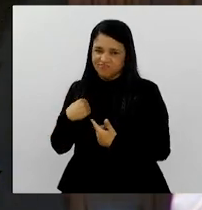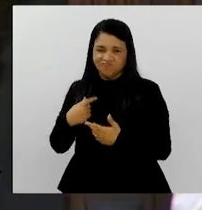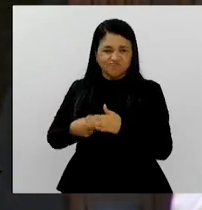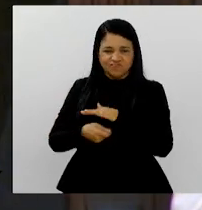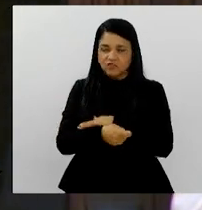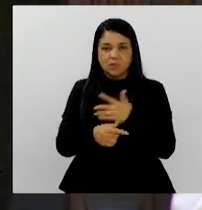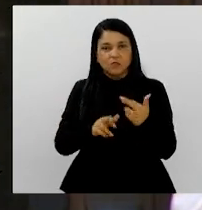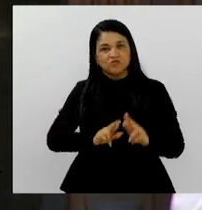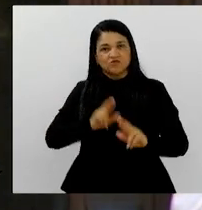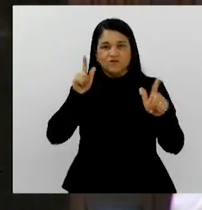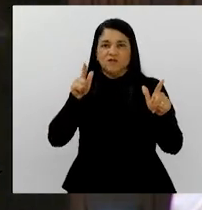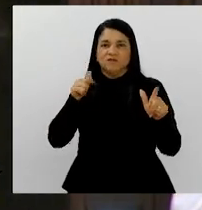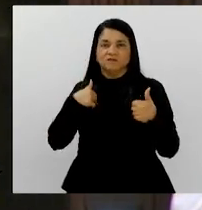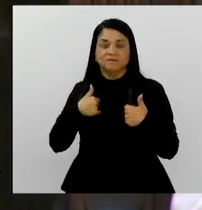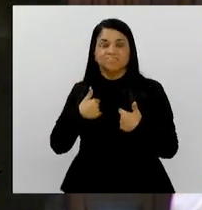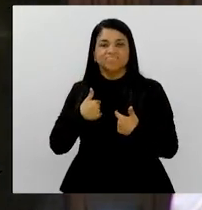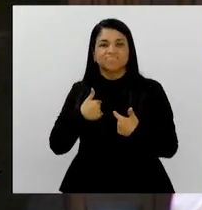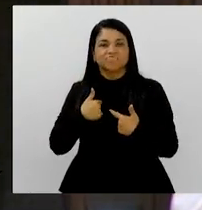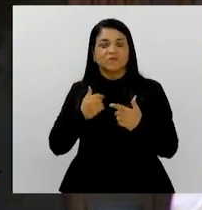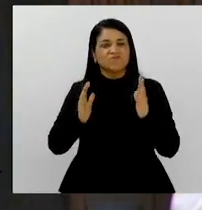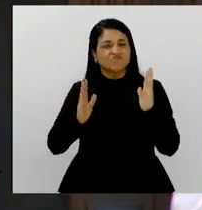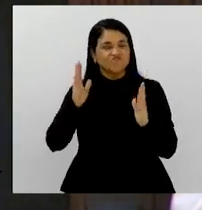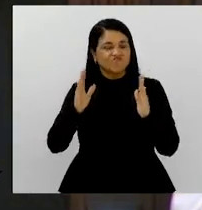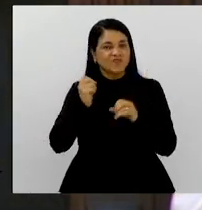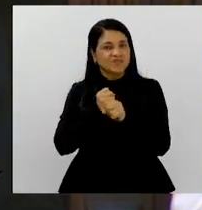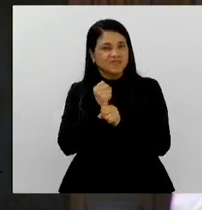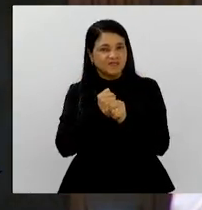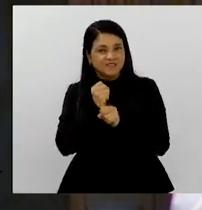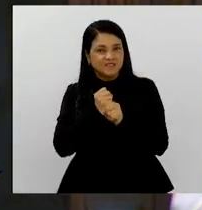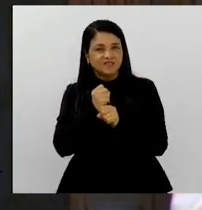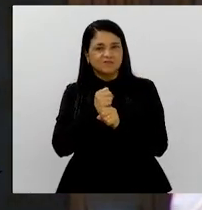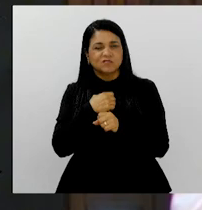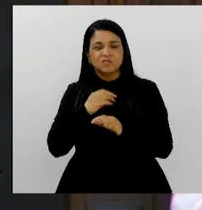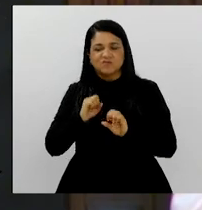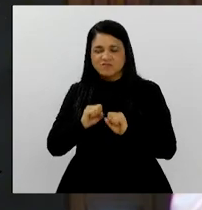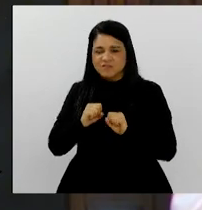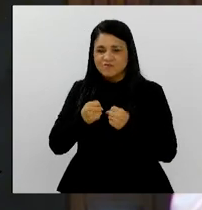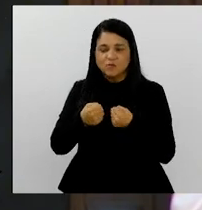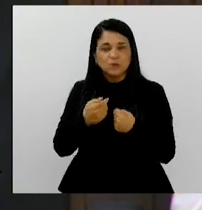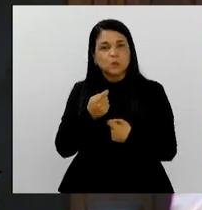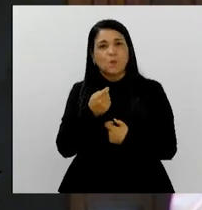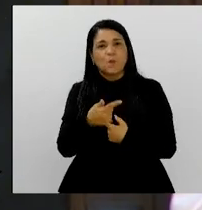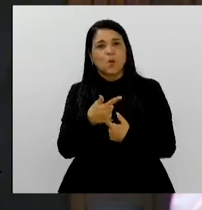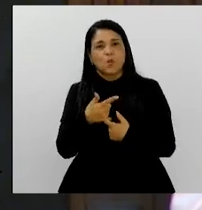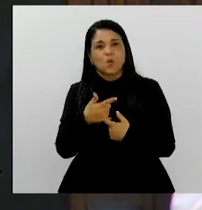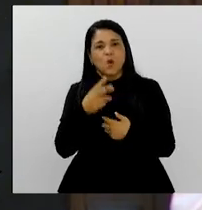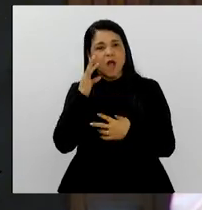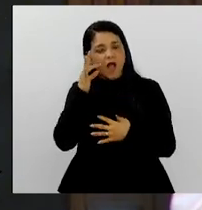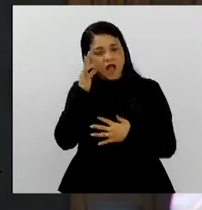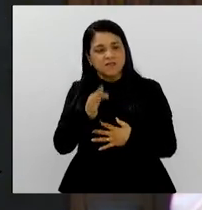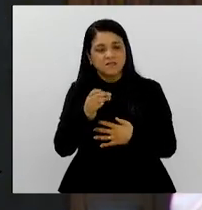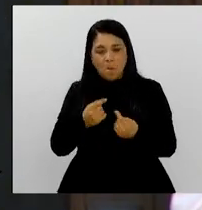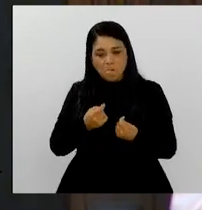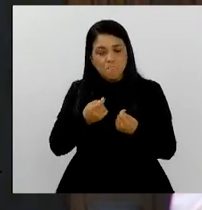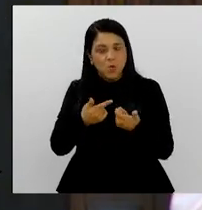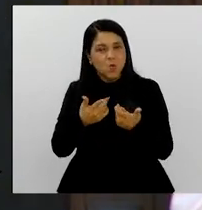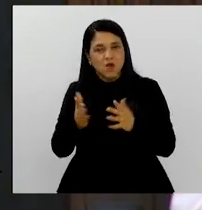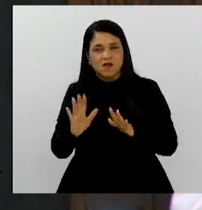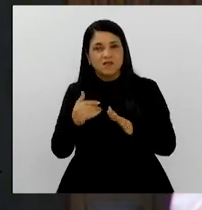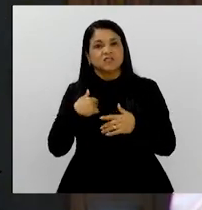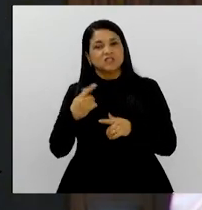de um apagão, de pouco esforço, de pouca atenção para vocês, fazedores de cultura. Mas vocês resistiram, a gente